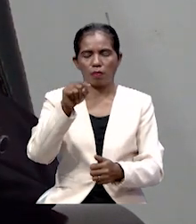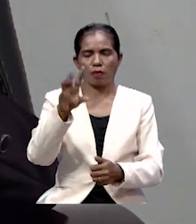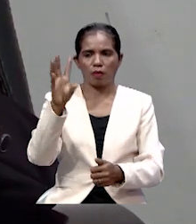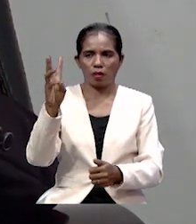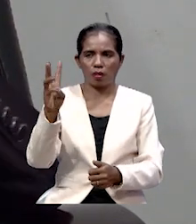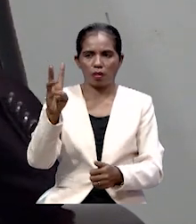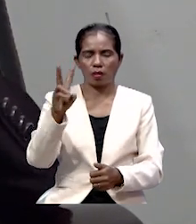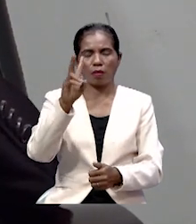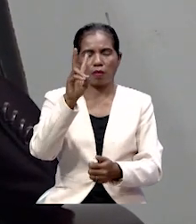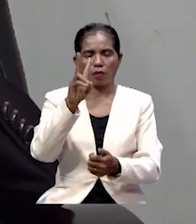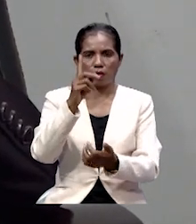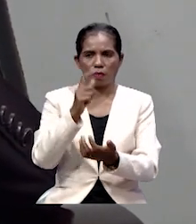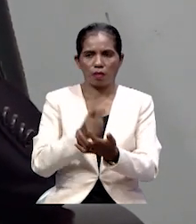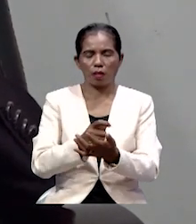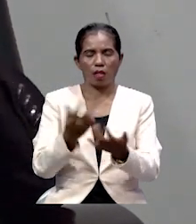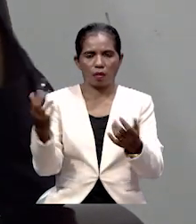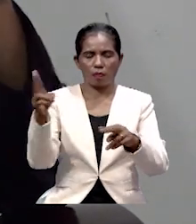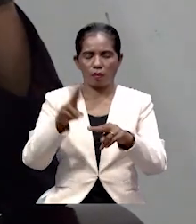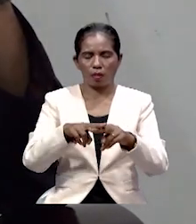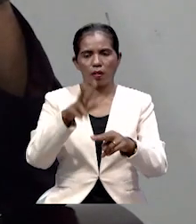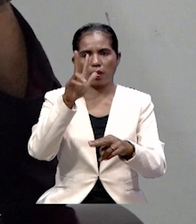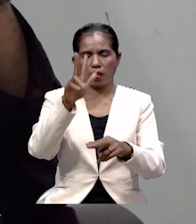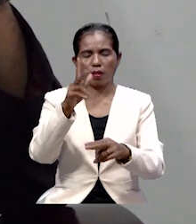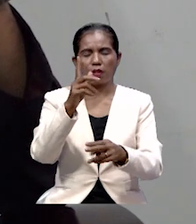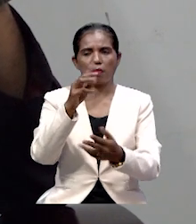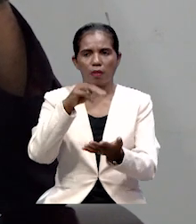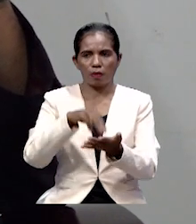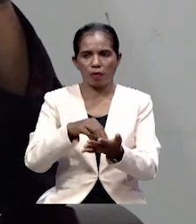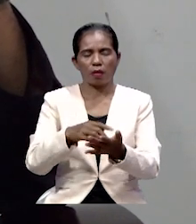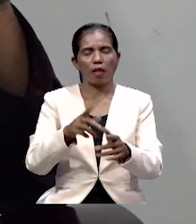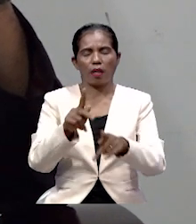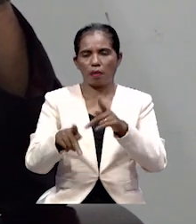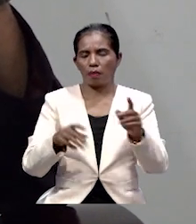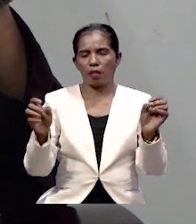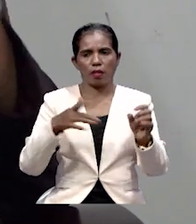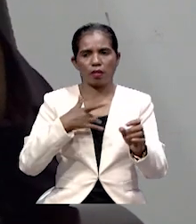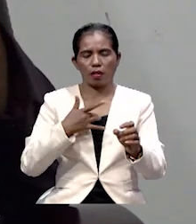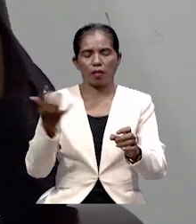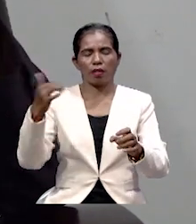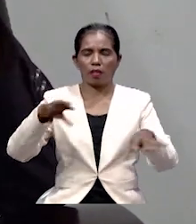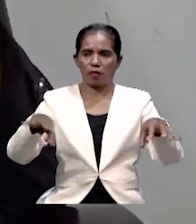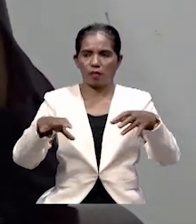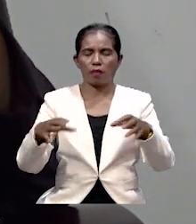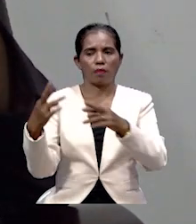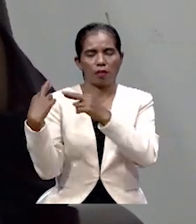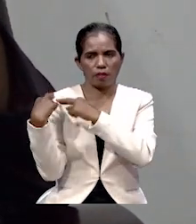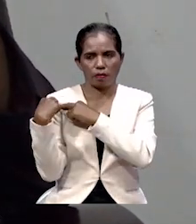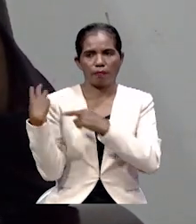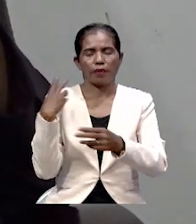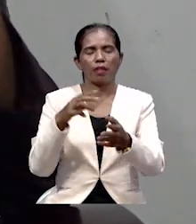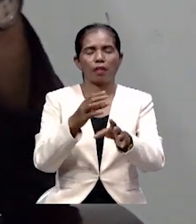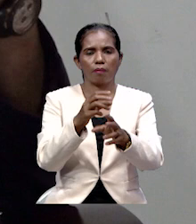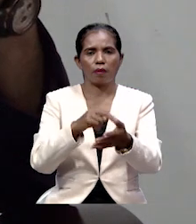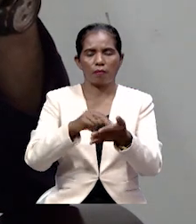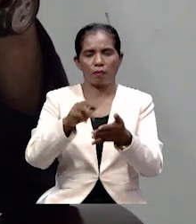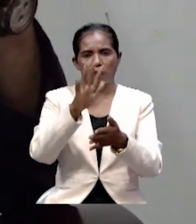saiba 2 milhões, agora ba 3 milhões, mas ve povo la sente efeito no seu orçamento, husi ia ser nem mandato. Tamba nem, se ita carba número nebe voto,